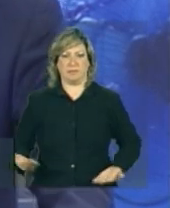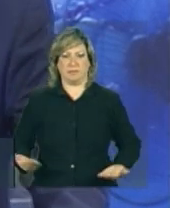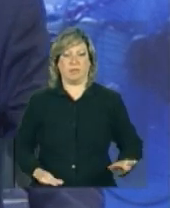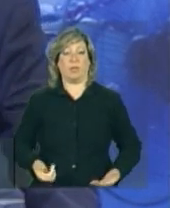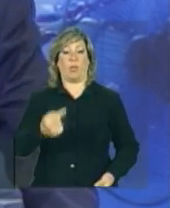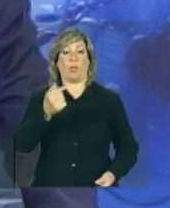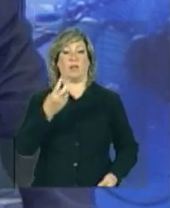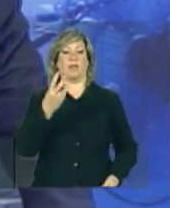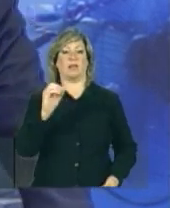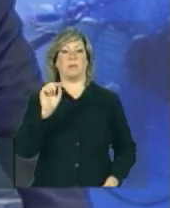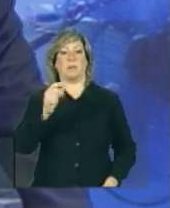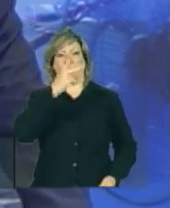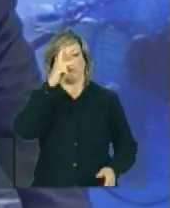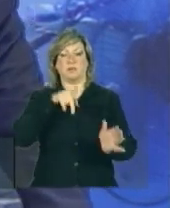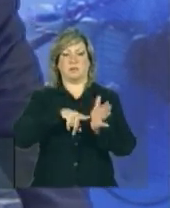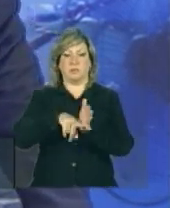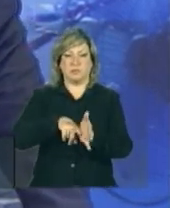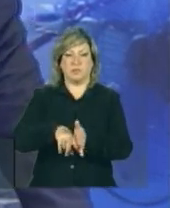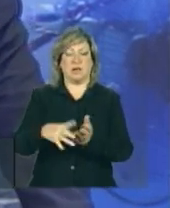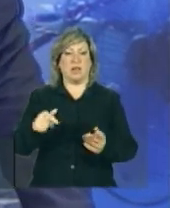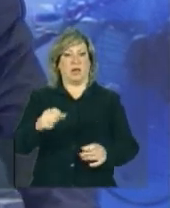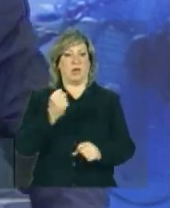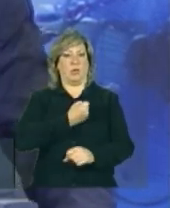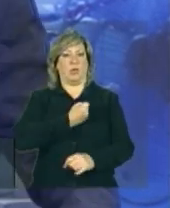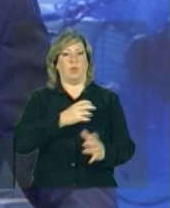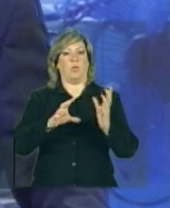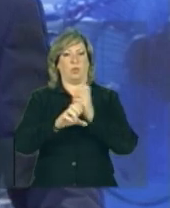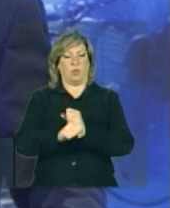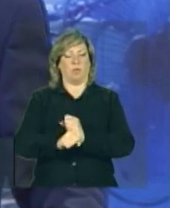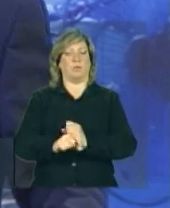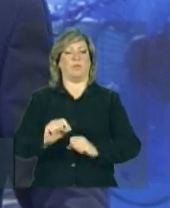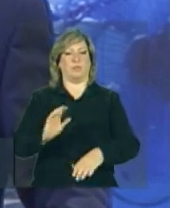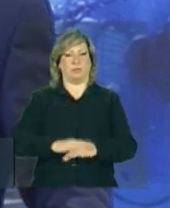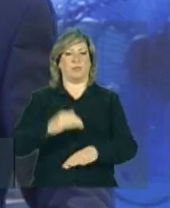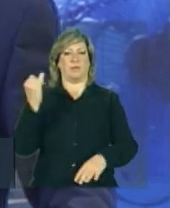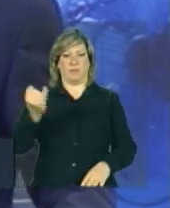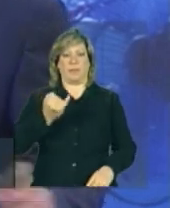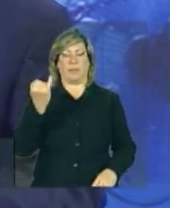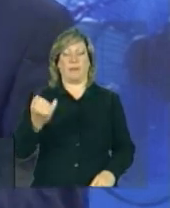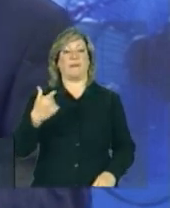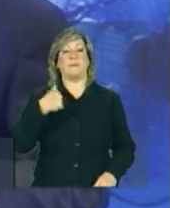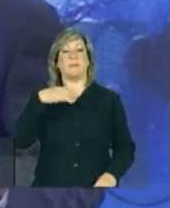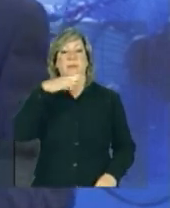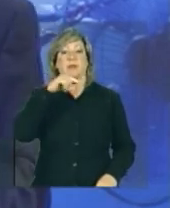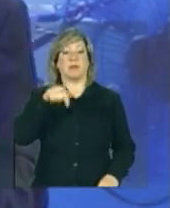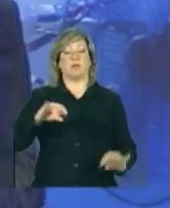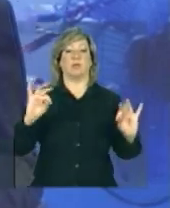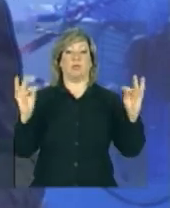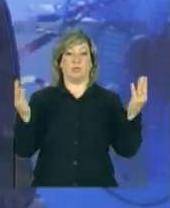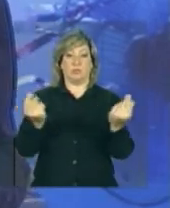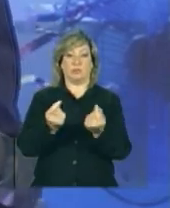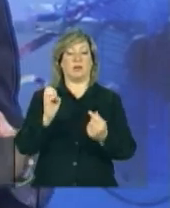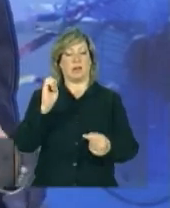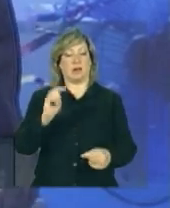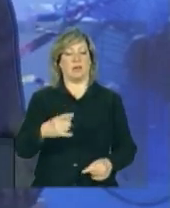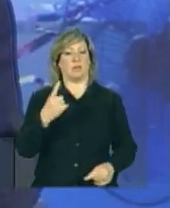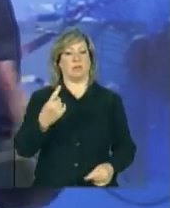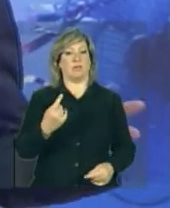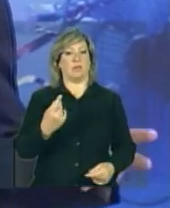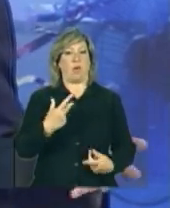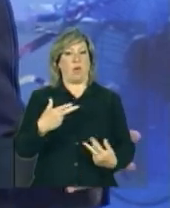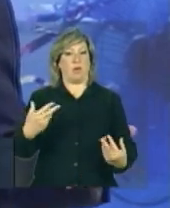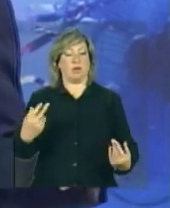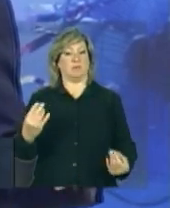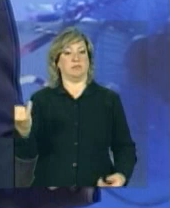mil pesquisadores, esse número realmente é um número importante, eu acho que tudo isso é uma grande testemunha que